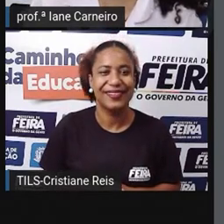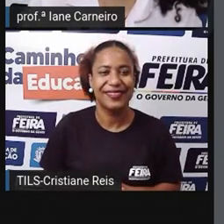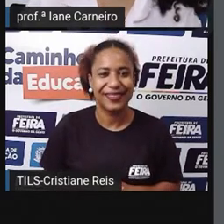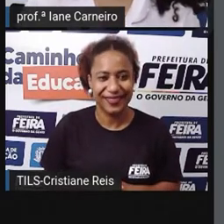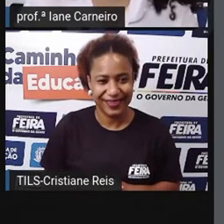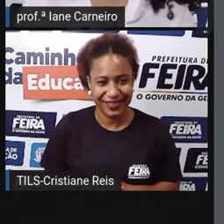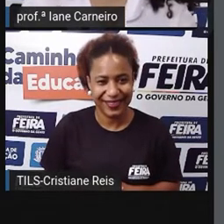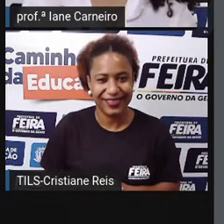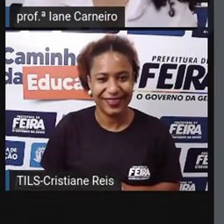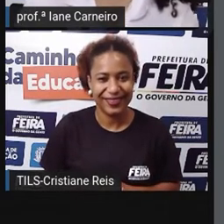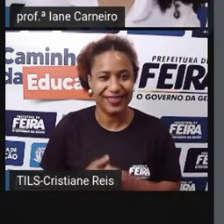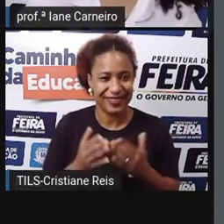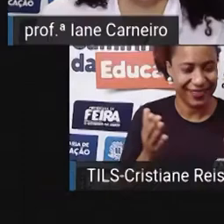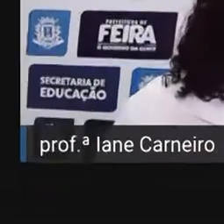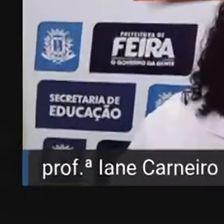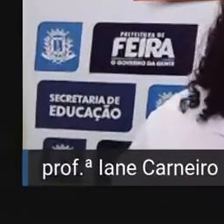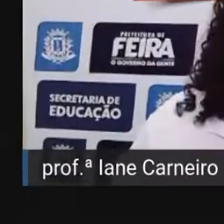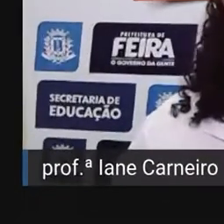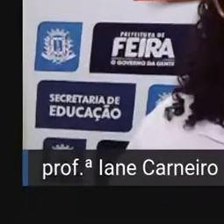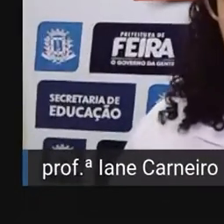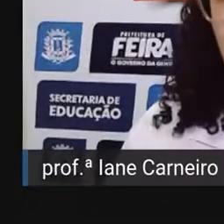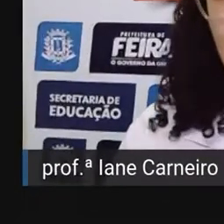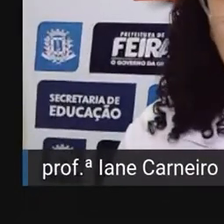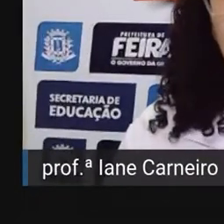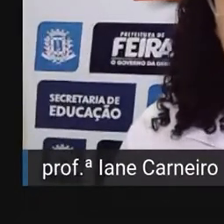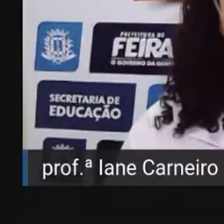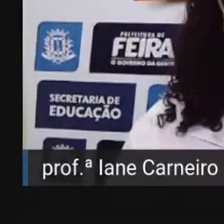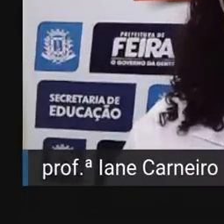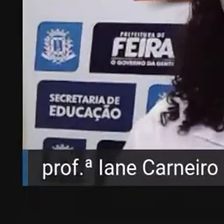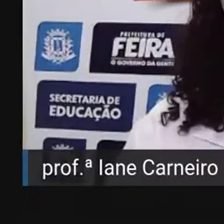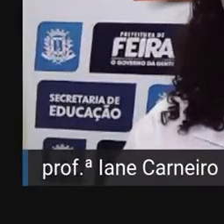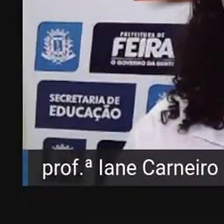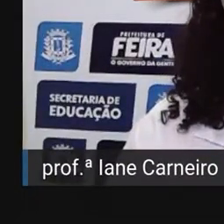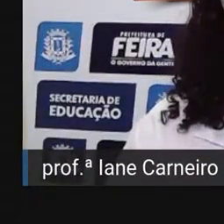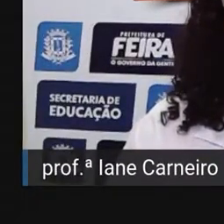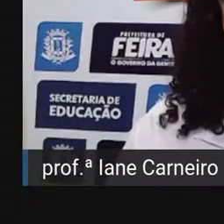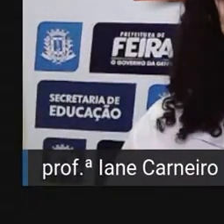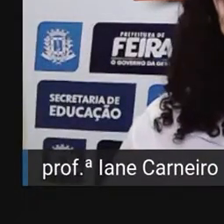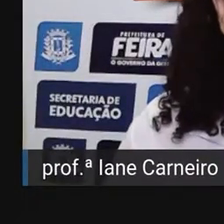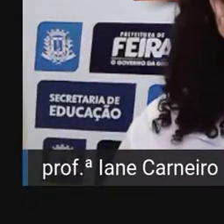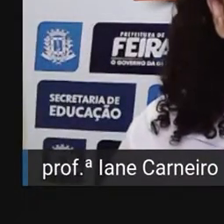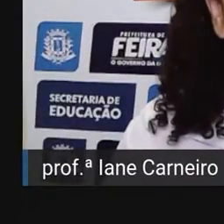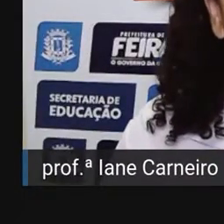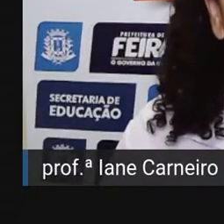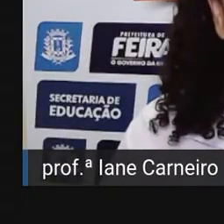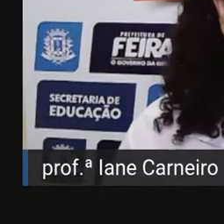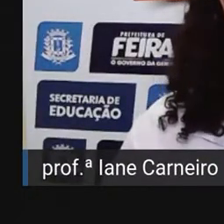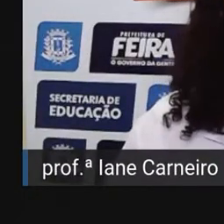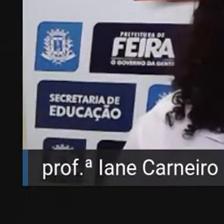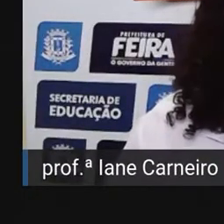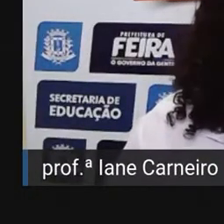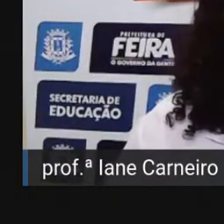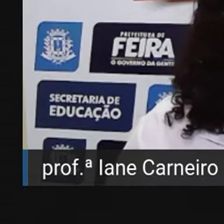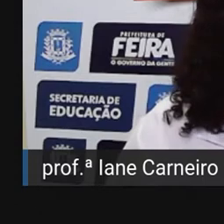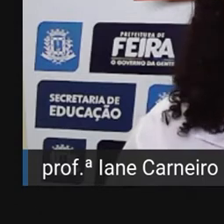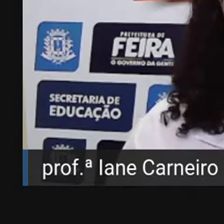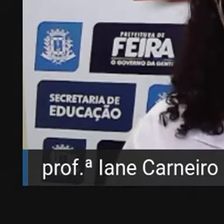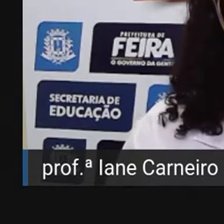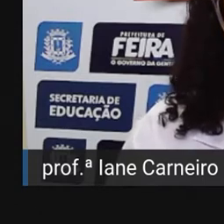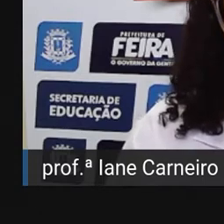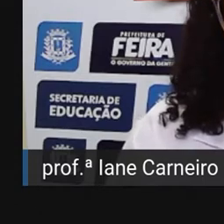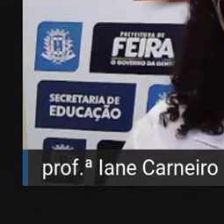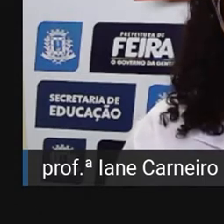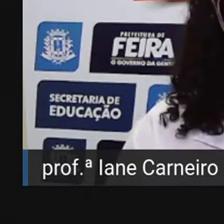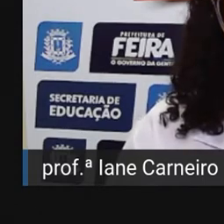Enfim. Vocês entenderam, gostaram, curtiram essa história da Chapeuzinho Vermelho? Perceberam, né? A gente vai conversar